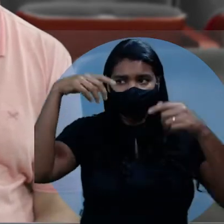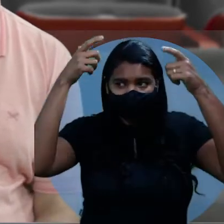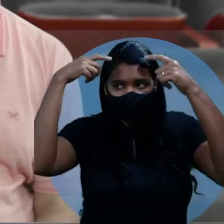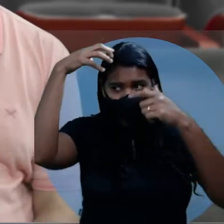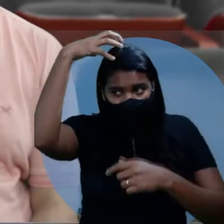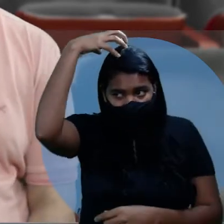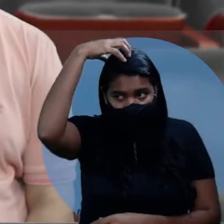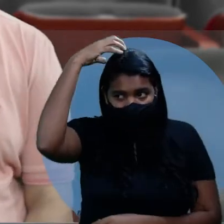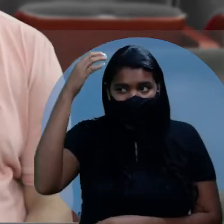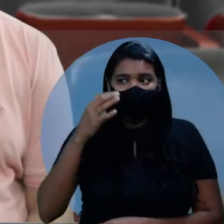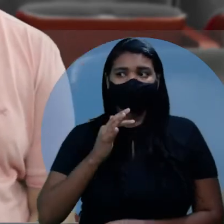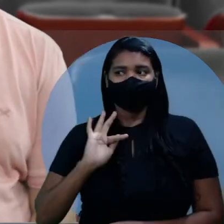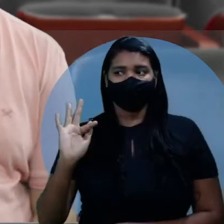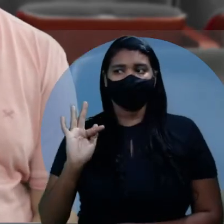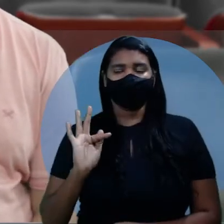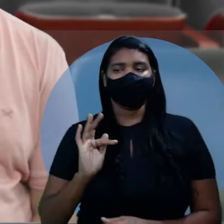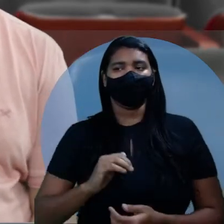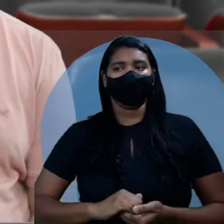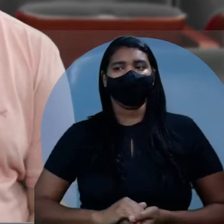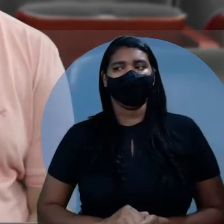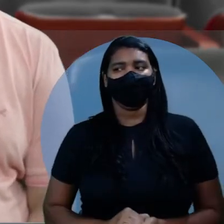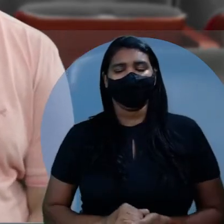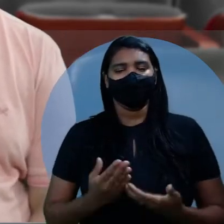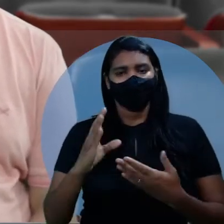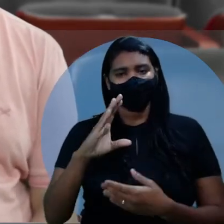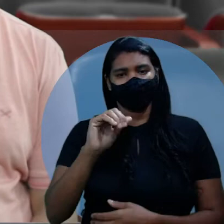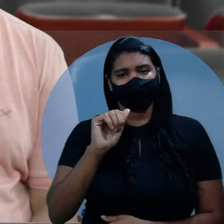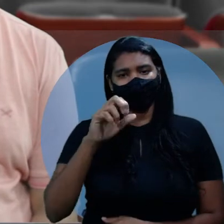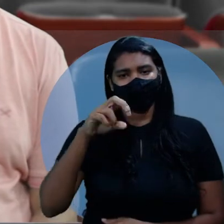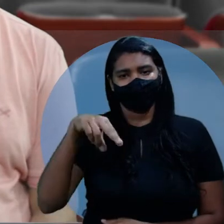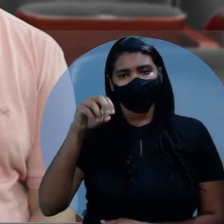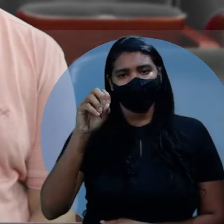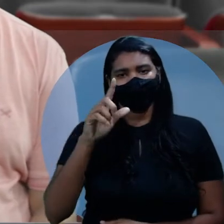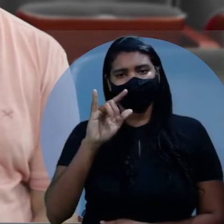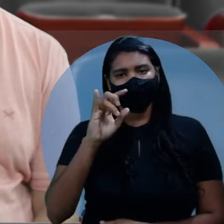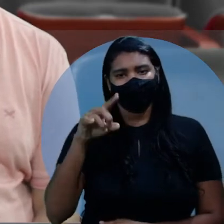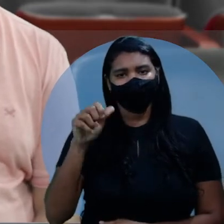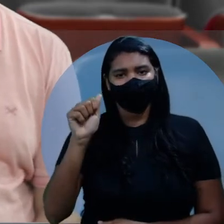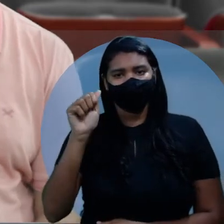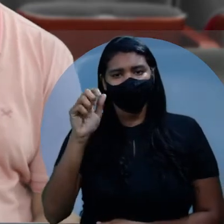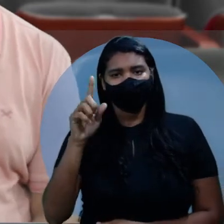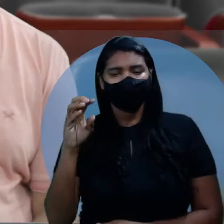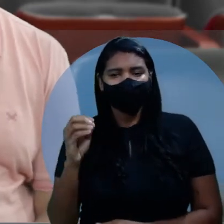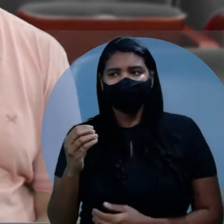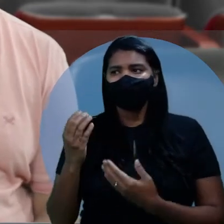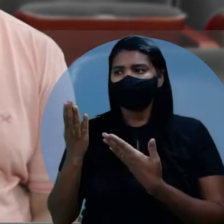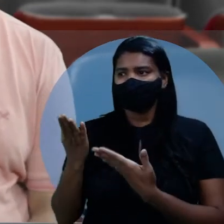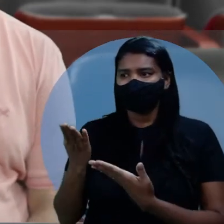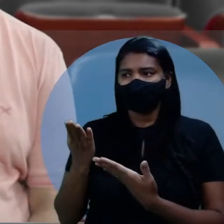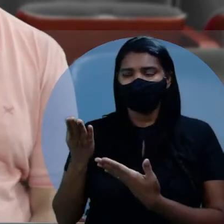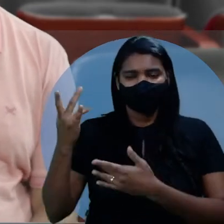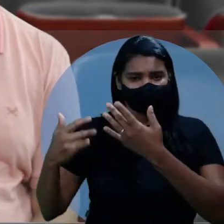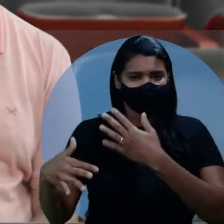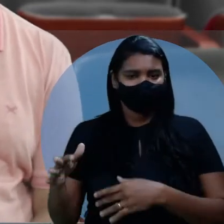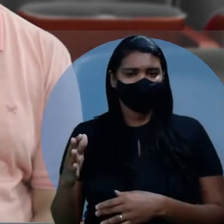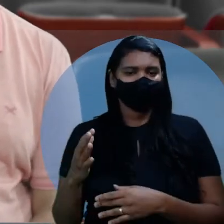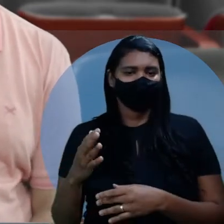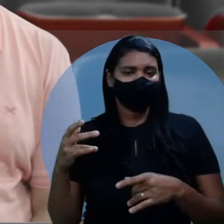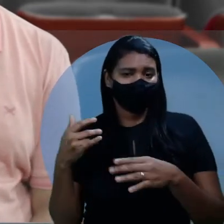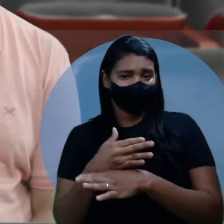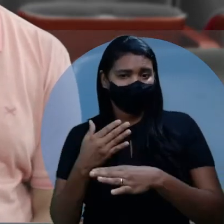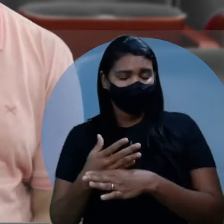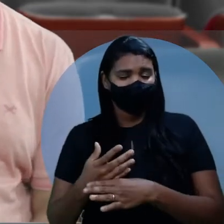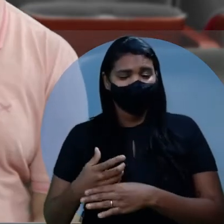Né? Eu acho interessante justamente quando você toca nessa tela, essa questão, mais uma vez, sobre a questão do Recife e a força